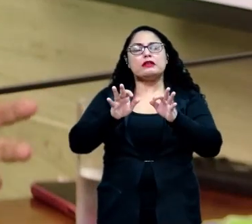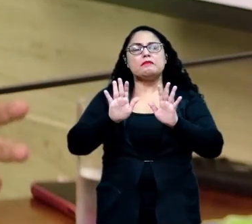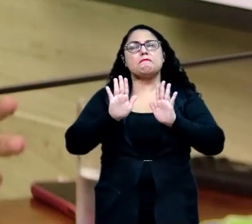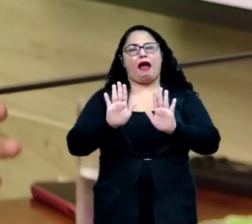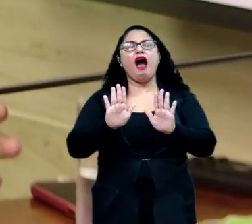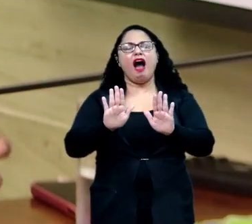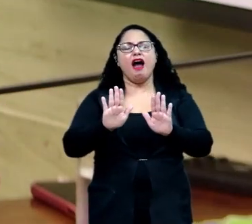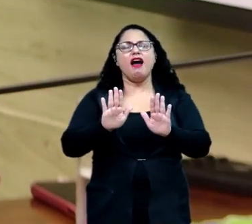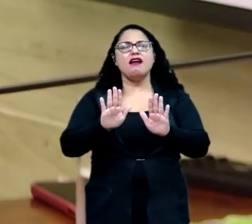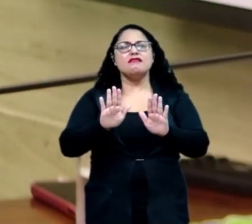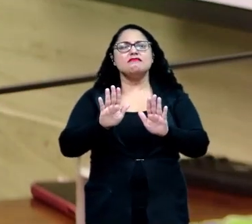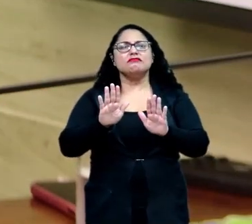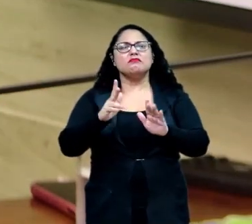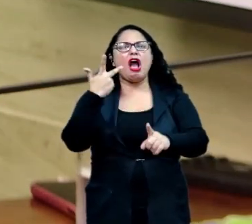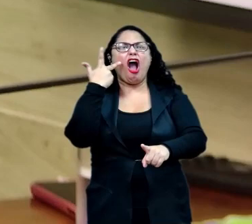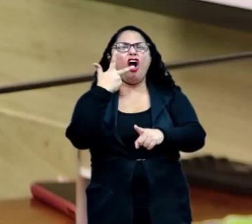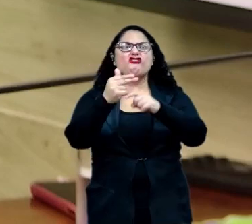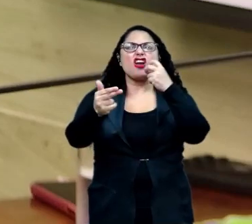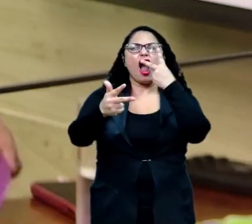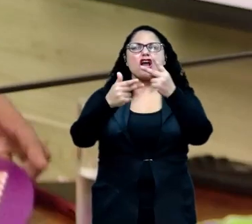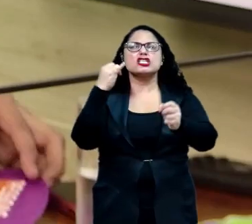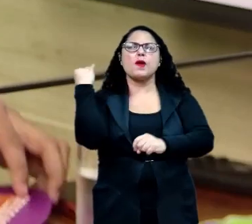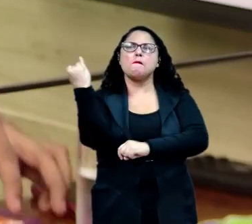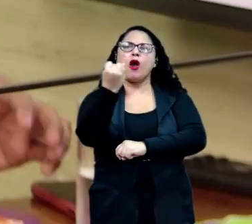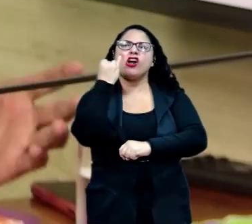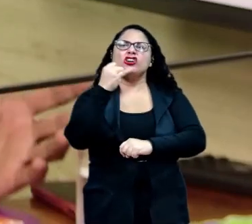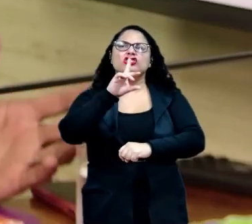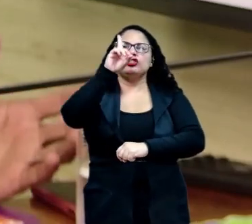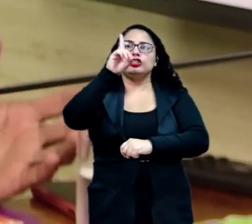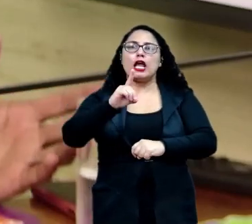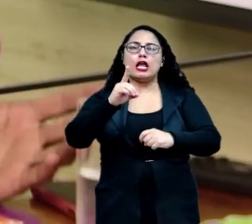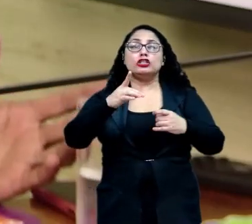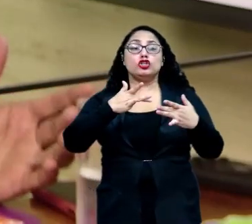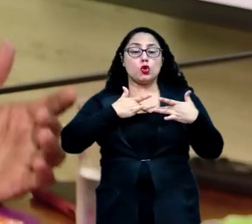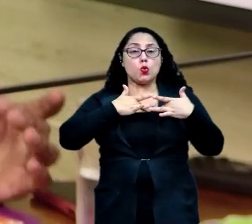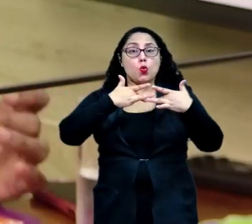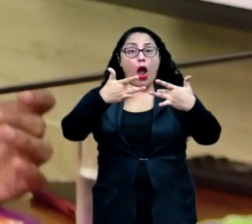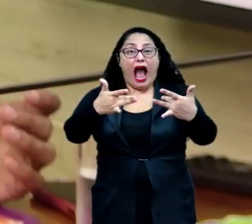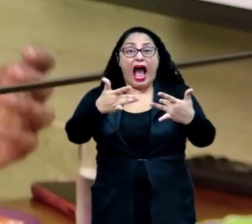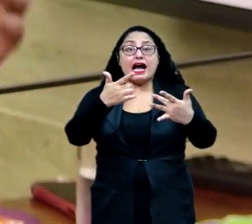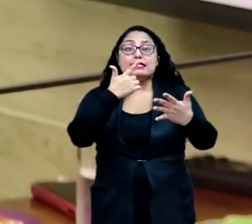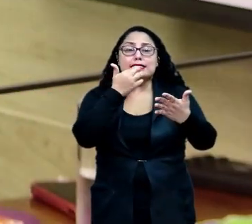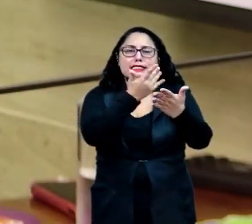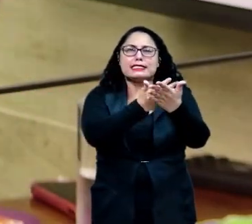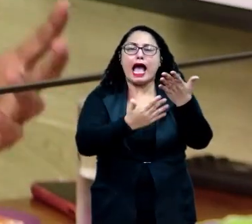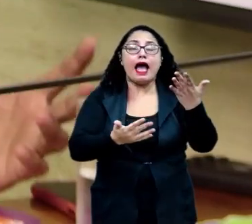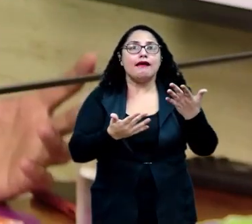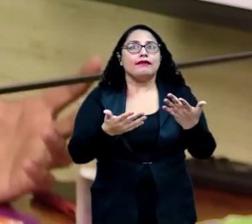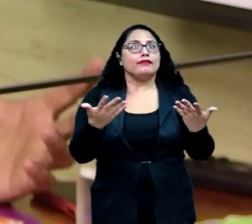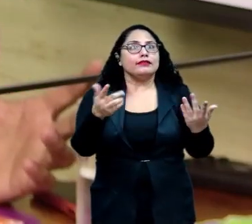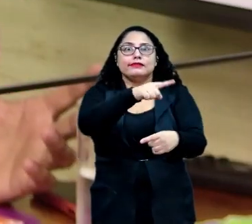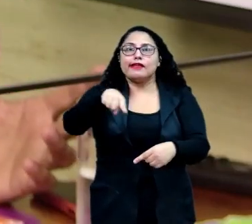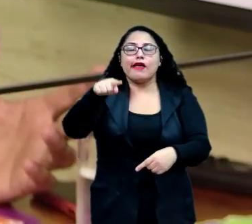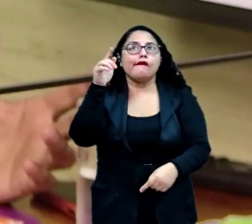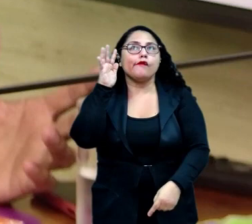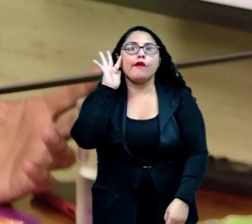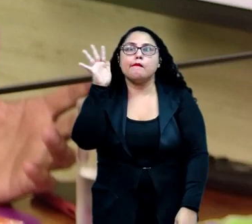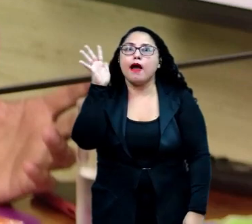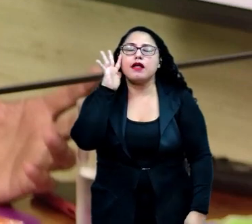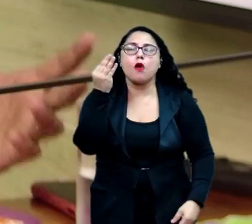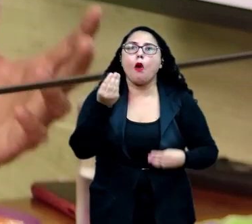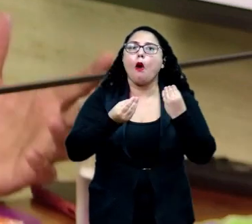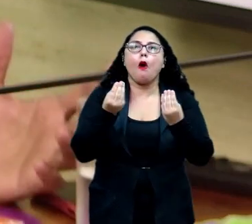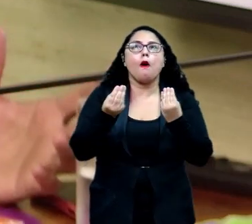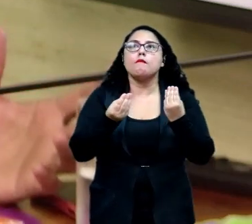ainda assim uma conquista muito importante, que foi o direito de doar sangue. É inimaginável você pensar nisso, né? Como é